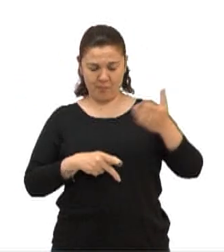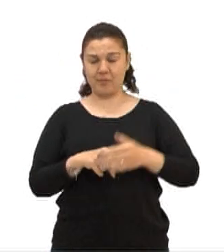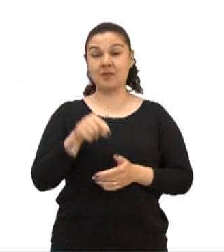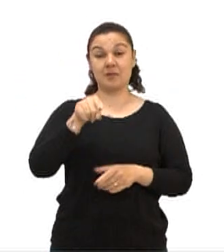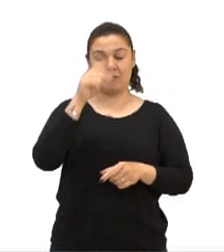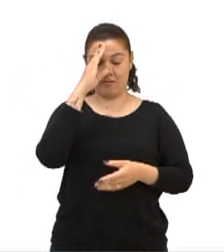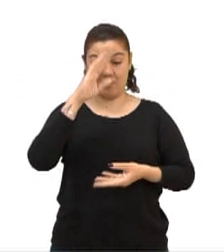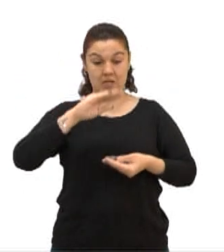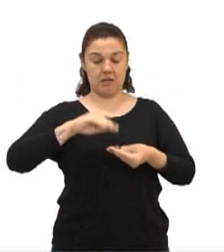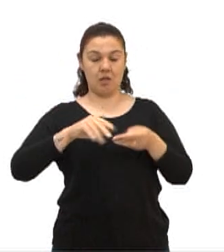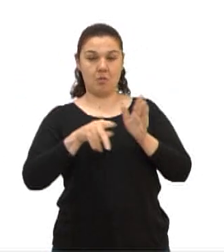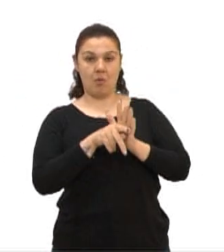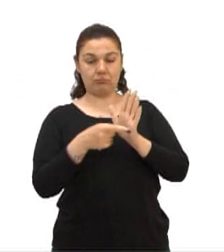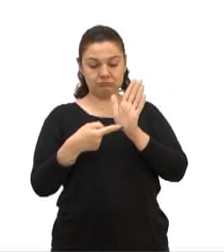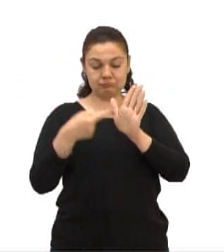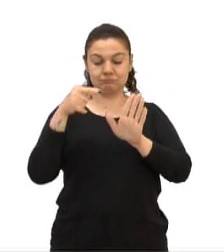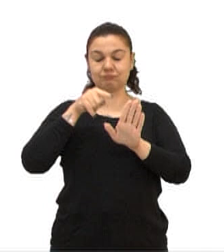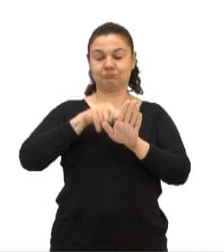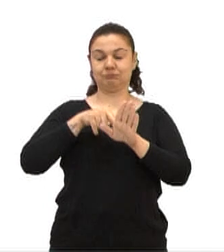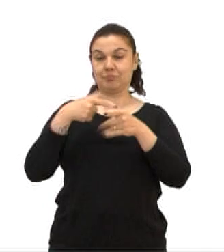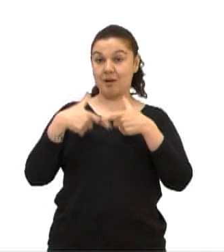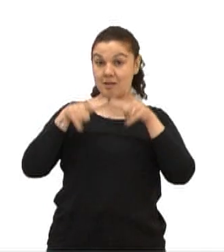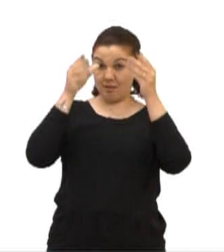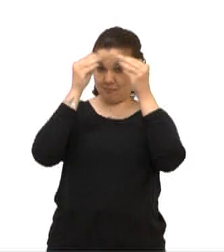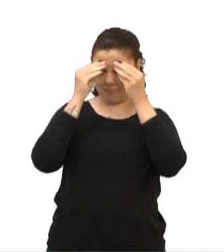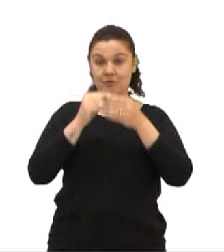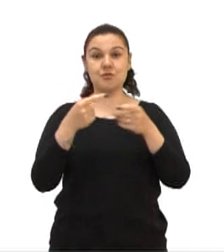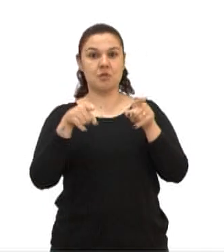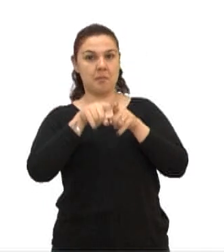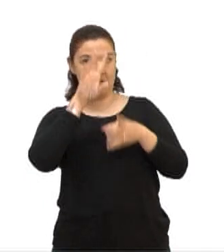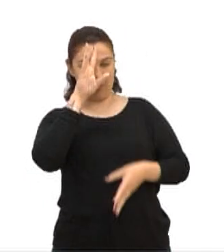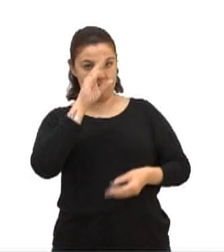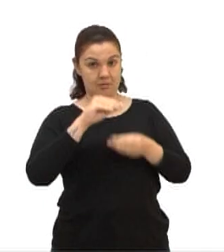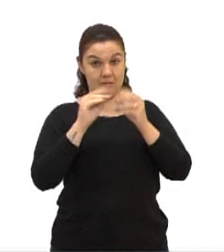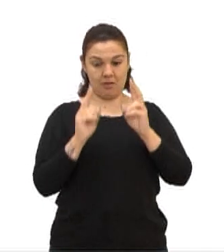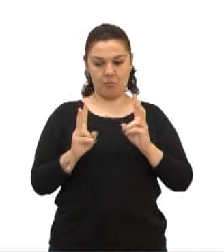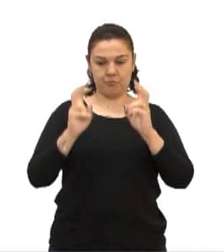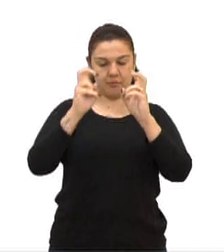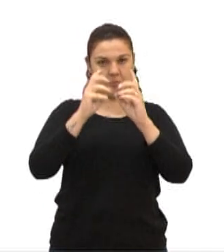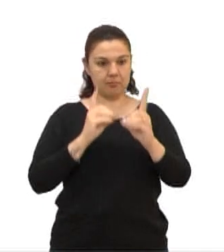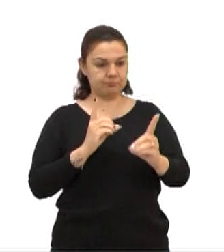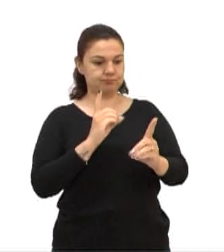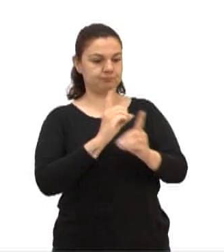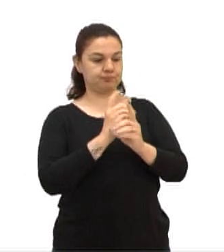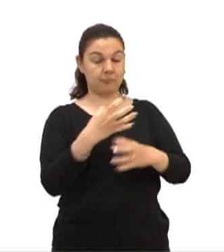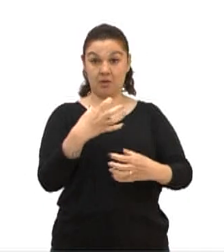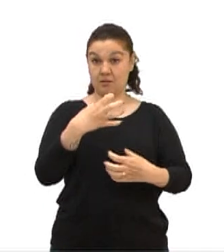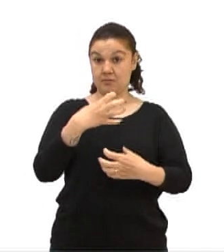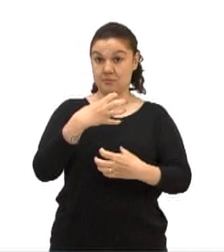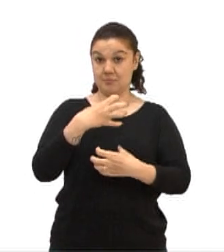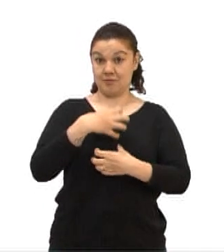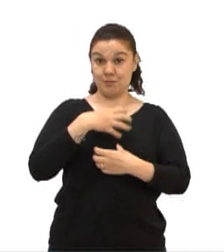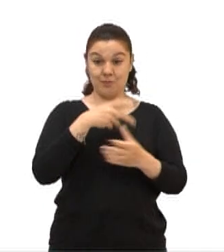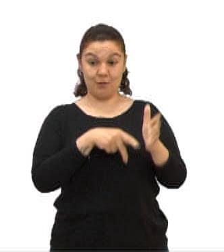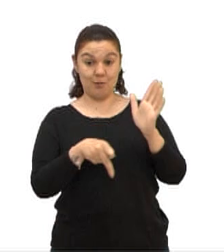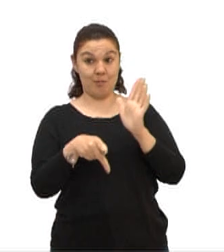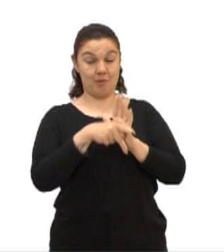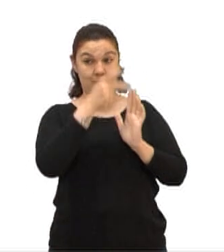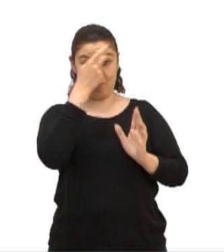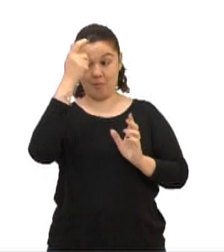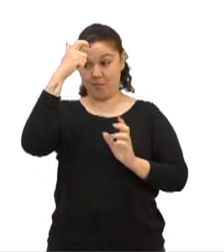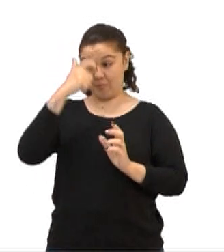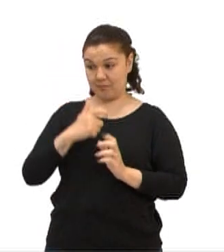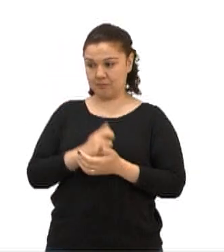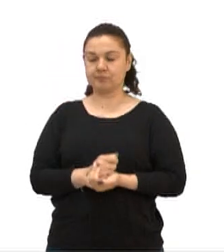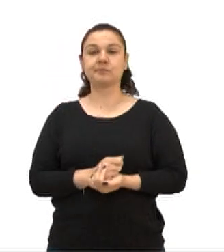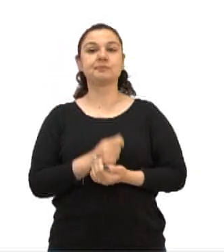sentidos produzidos pelas figuras de linguagem, reconhecer o tema, identificar os sentimentos produzidos pelo eu lírico